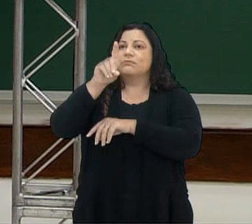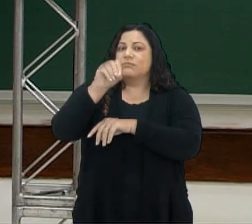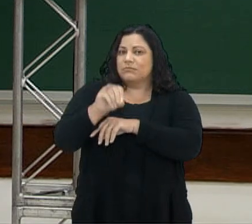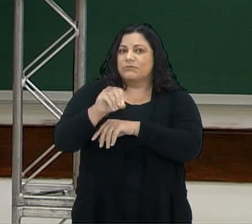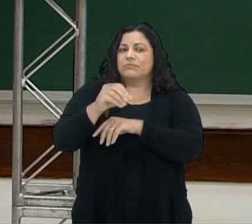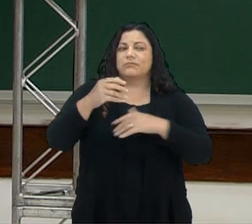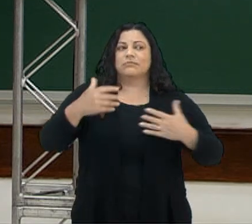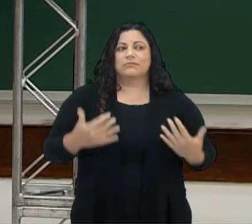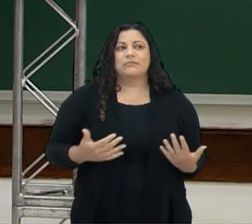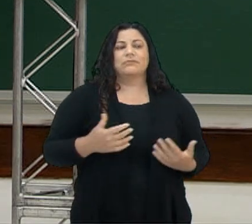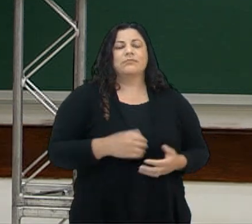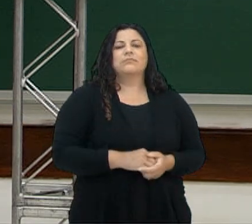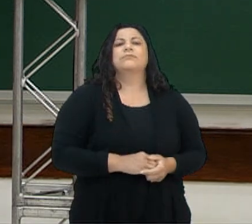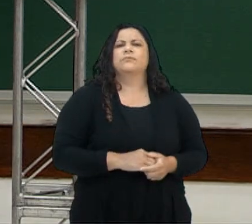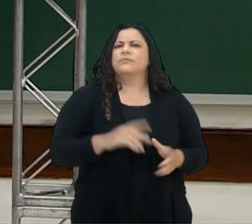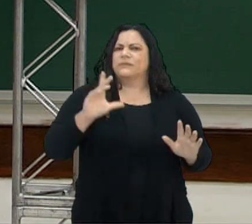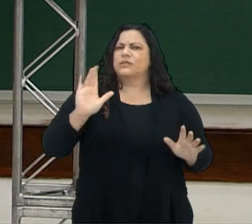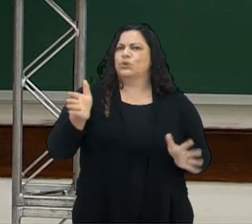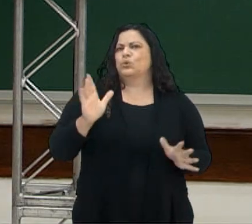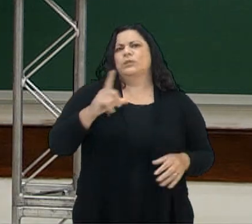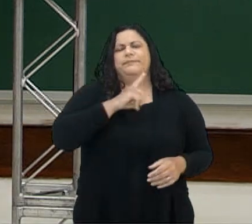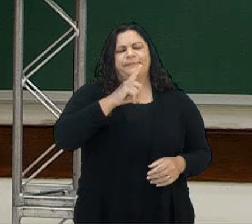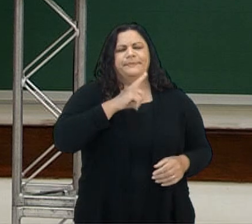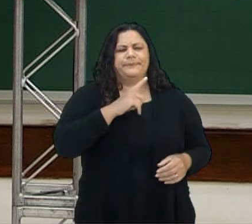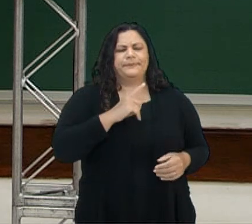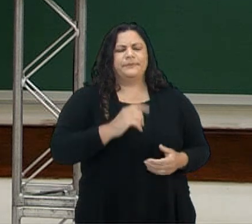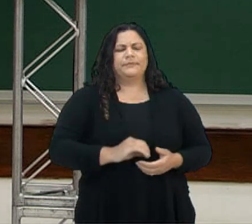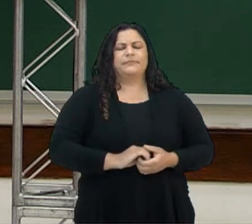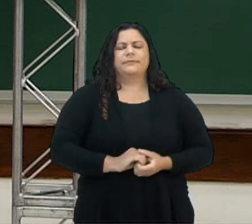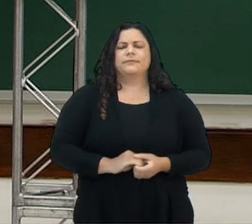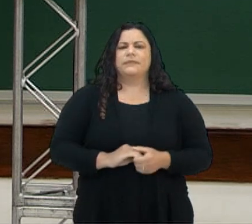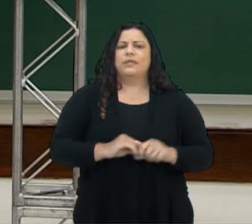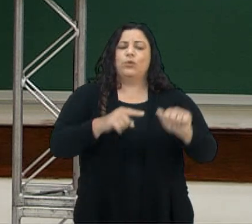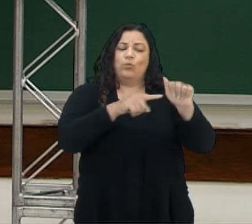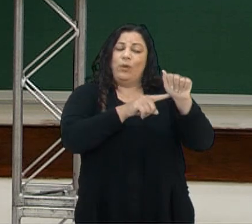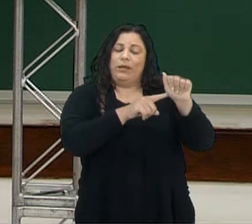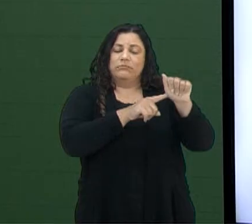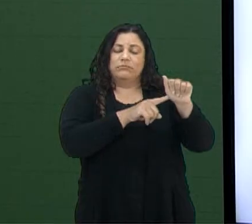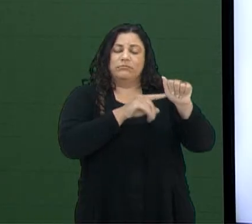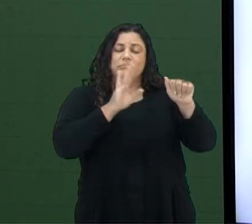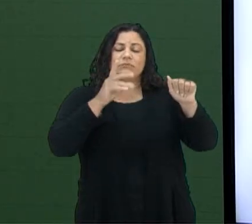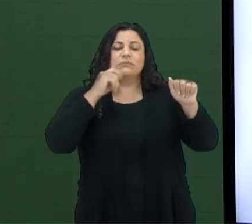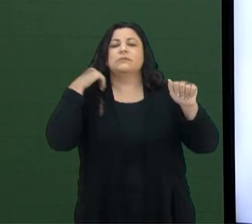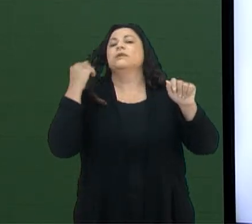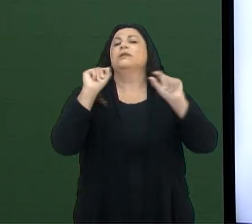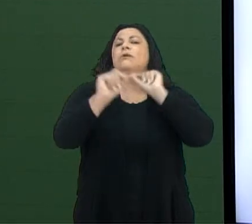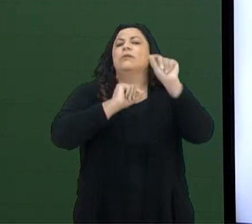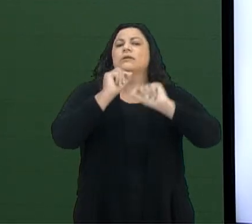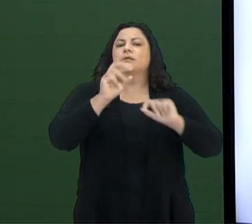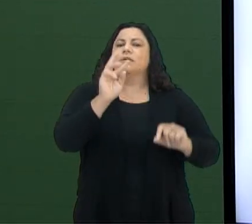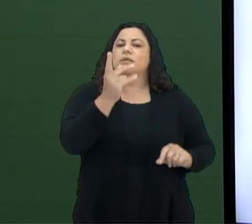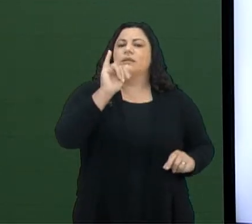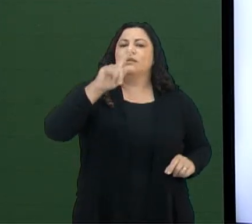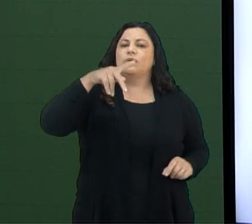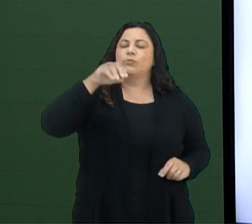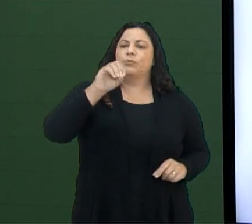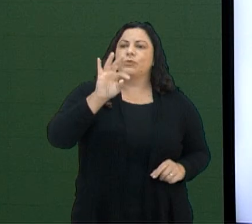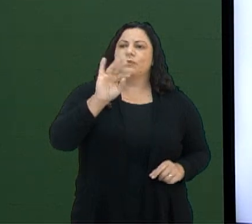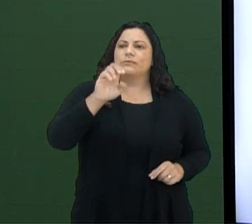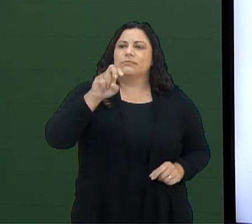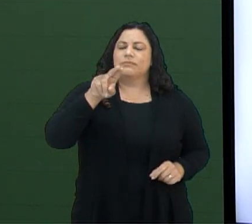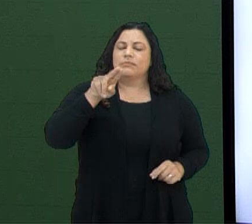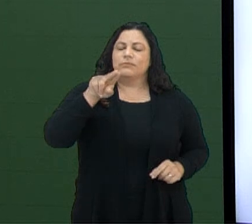encontrar o tamanho do lado, já que nós já temos ali o apótema, beleza? Então vai ser assim: hipotenusa ao quadrado